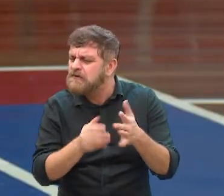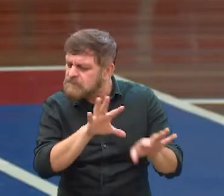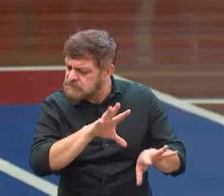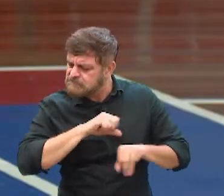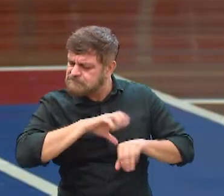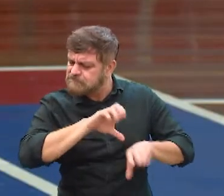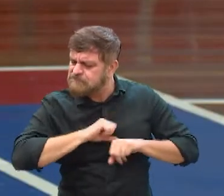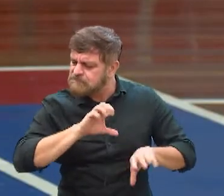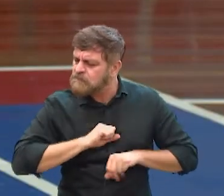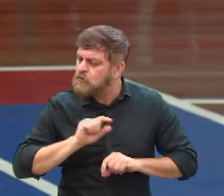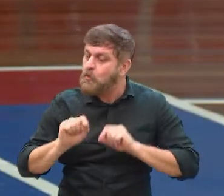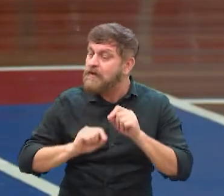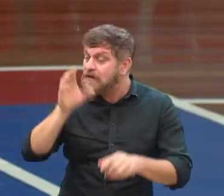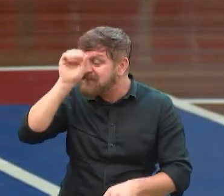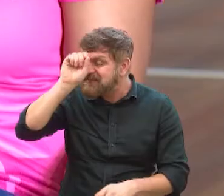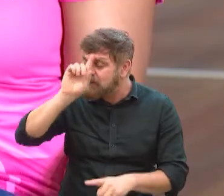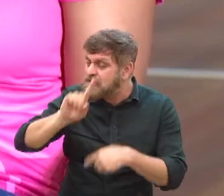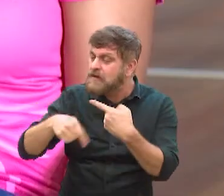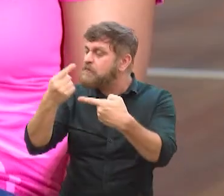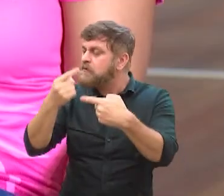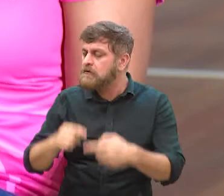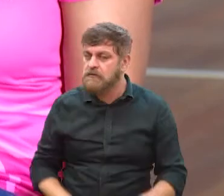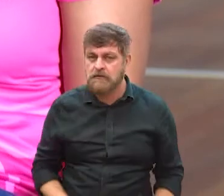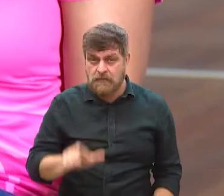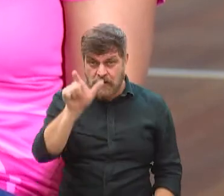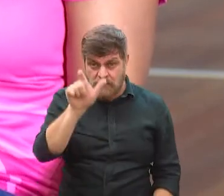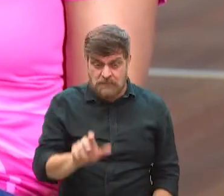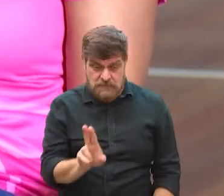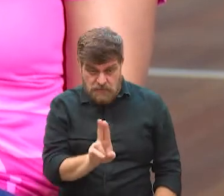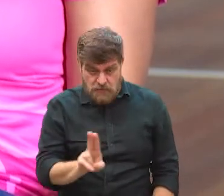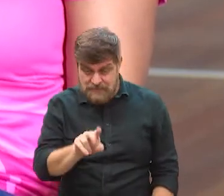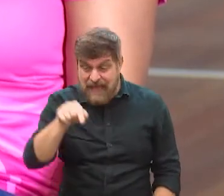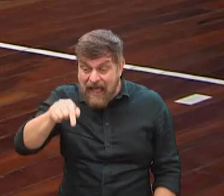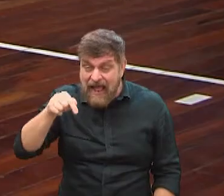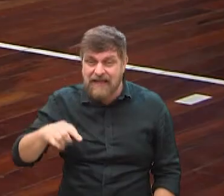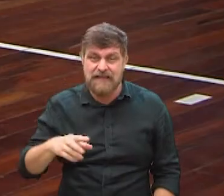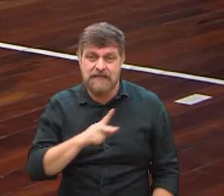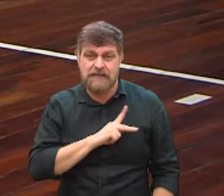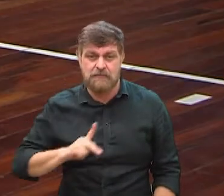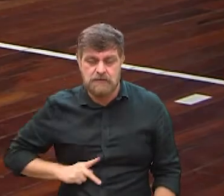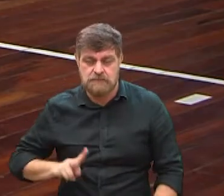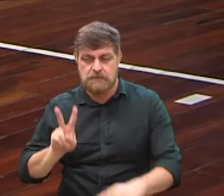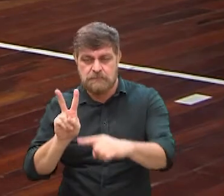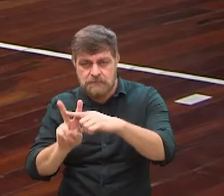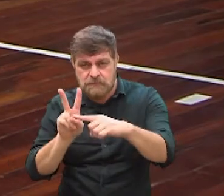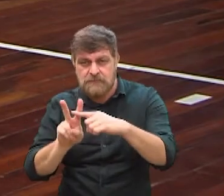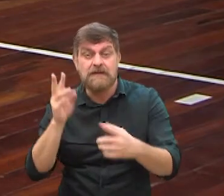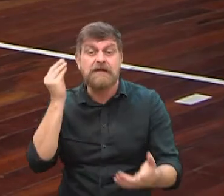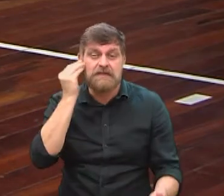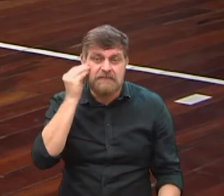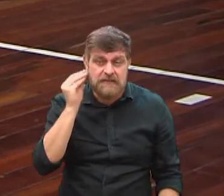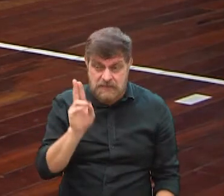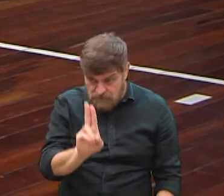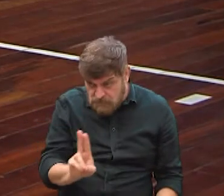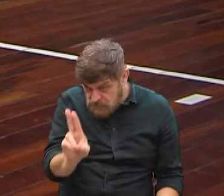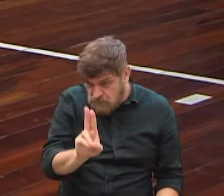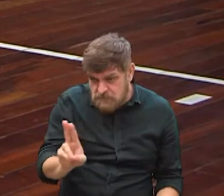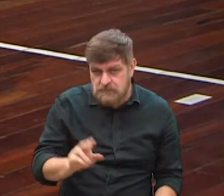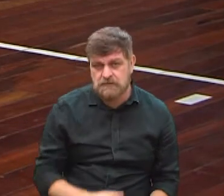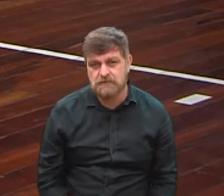que aconteceu, né, nesse pré-olímpico? Até para você utilizar aqui no Veracruz Basquete, essa experiência?